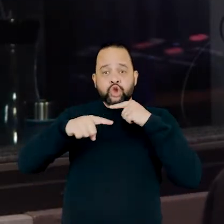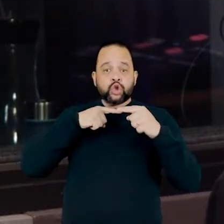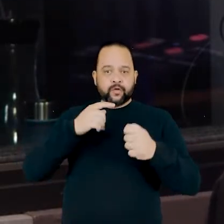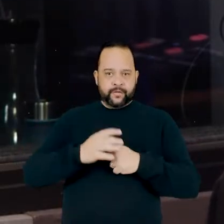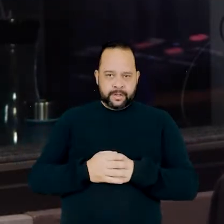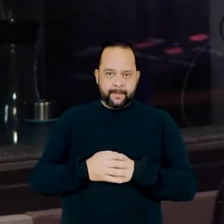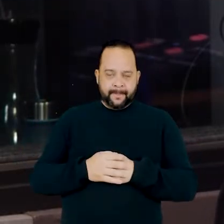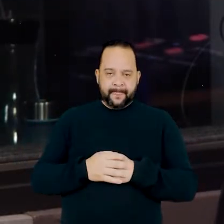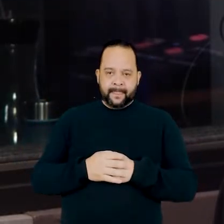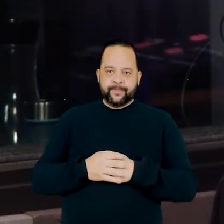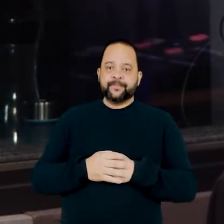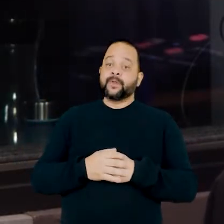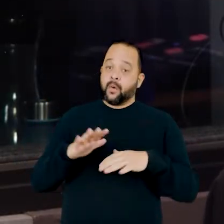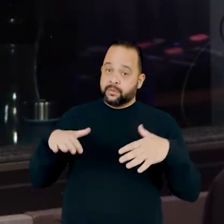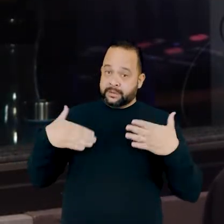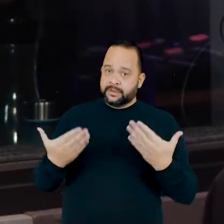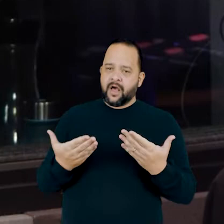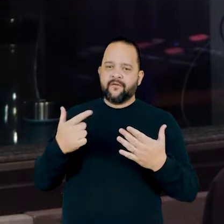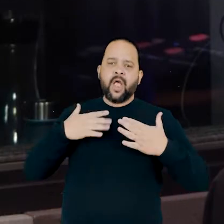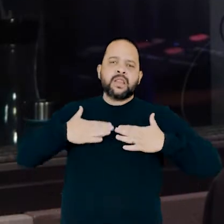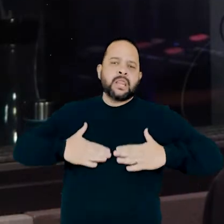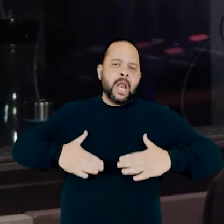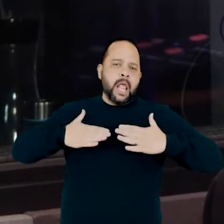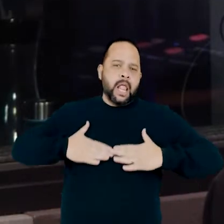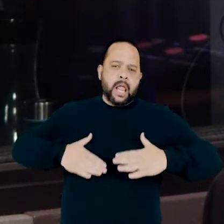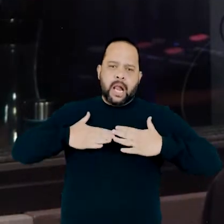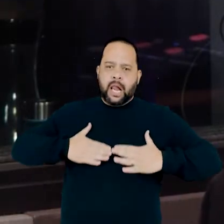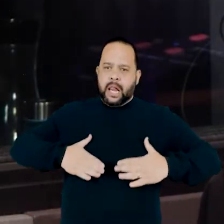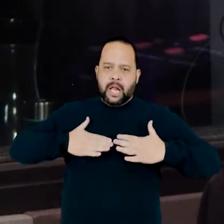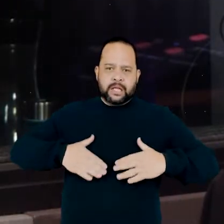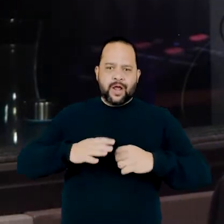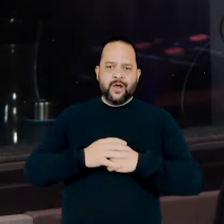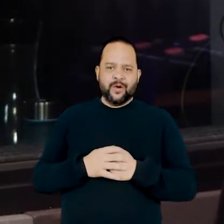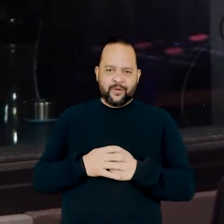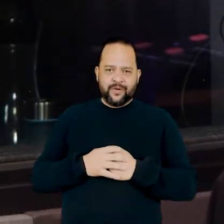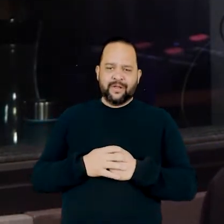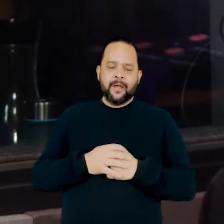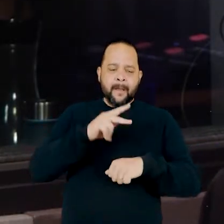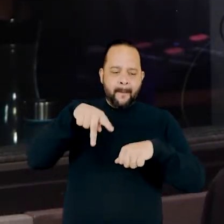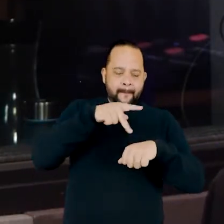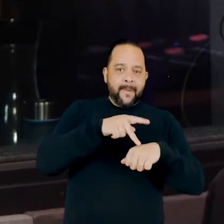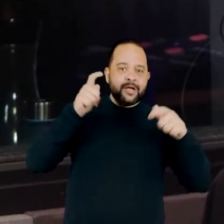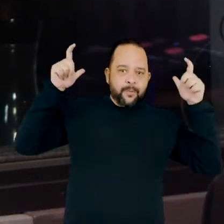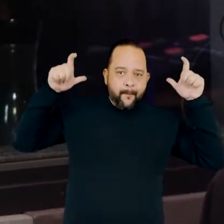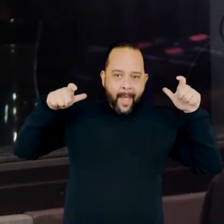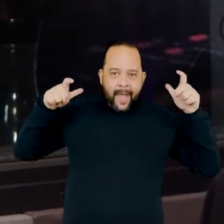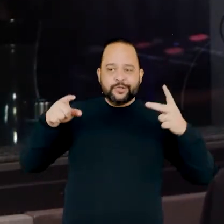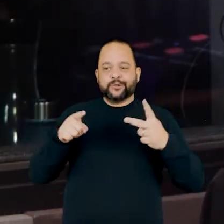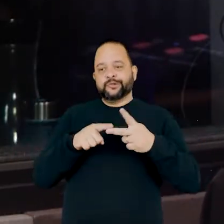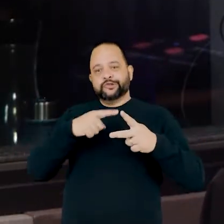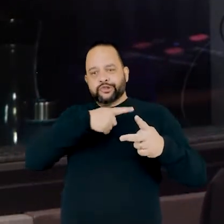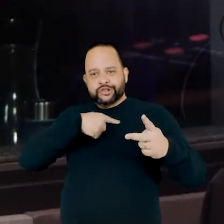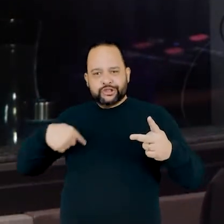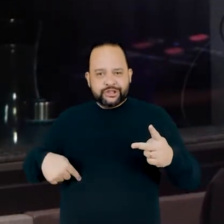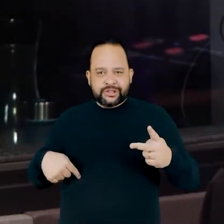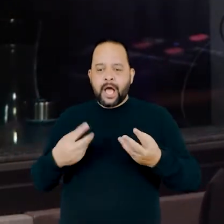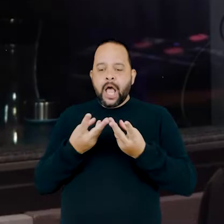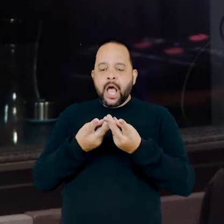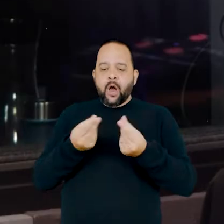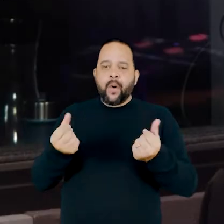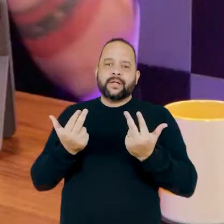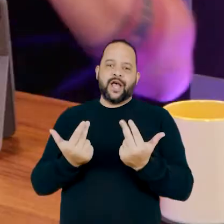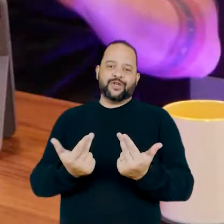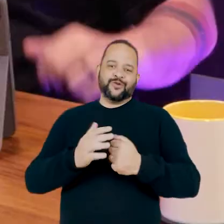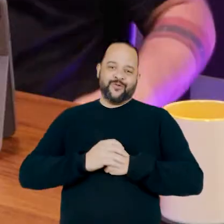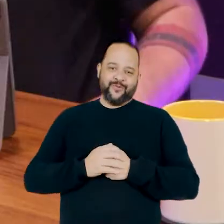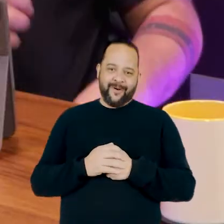muito comum. Então, fiquem tranquilos, né? Seja México ou China, é o mesmo produto, qualidade Chur. E